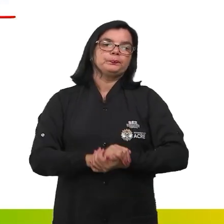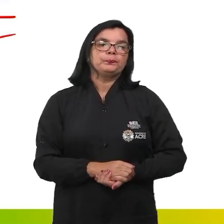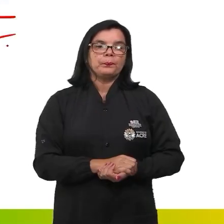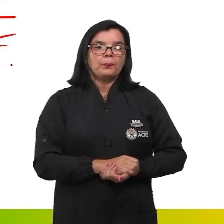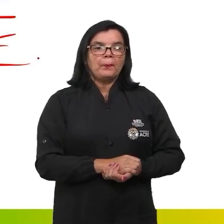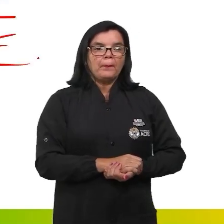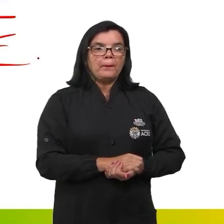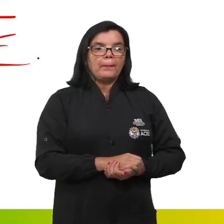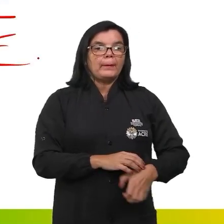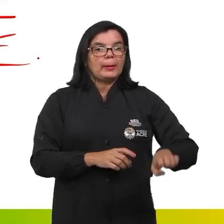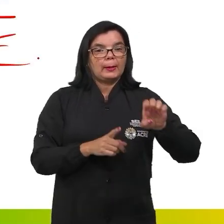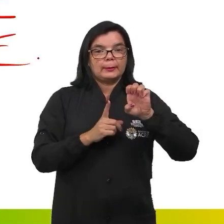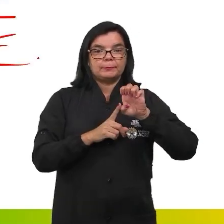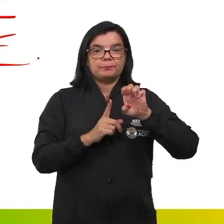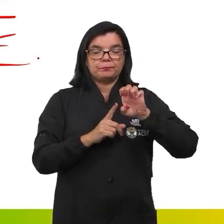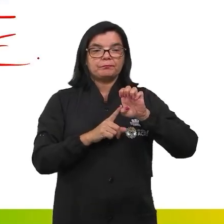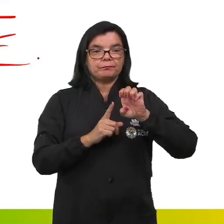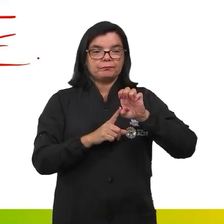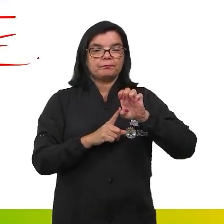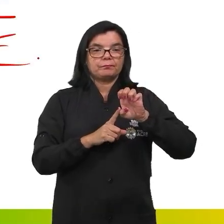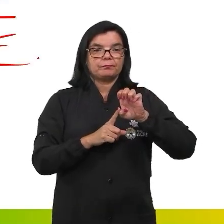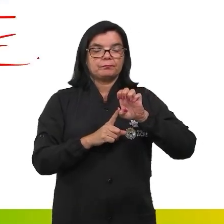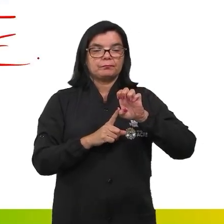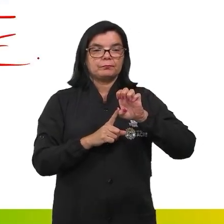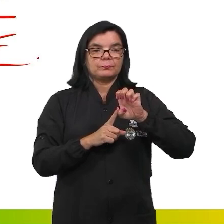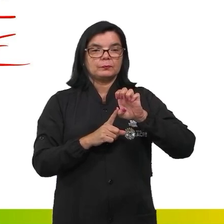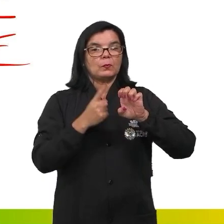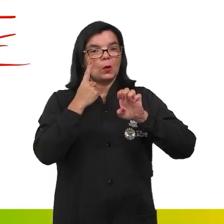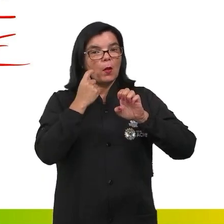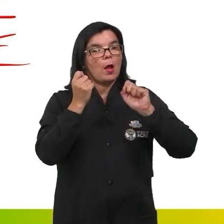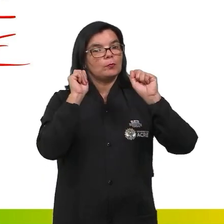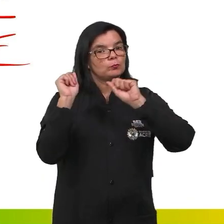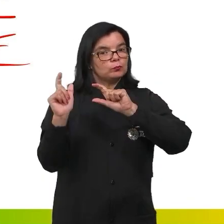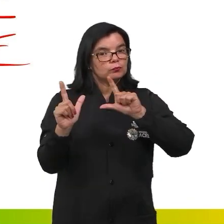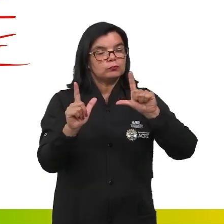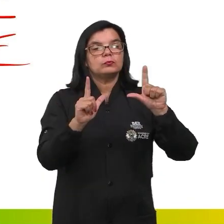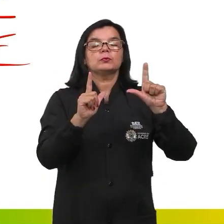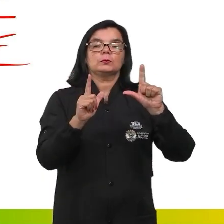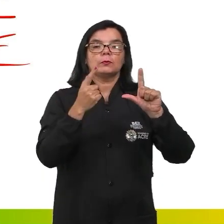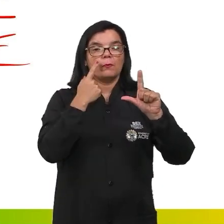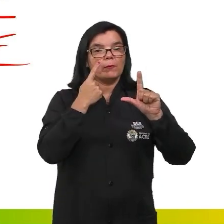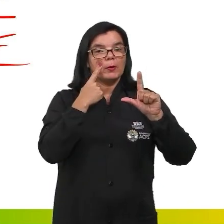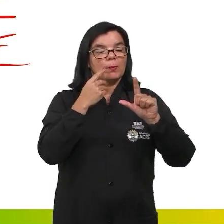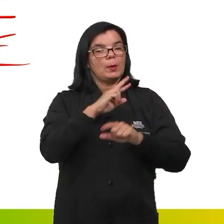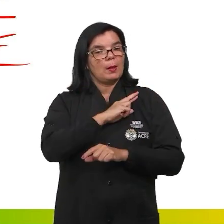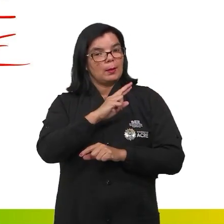errado, tá? Se quiser voltar lá no slide, olhar lá, abrir os países, vocês vão ver